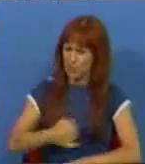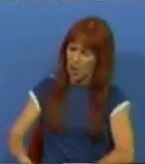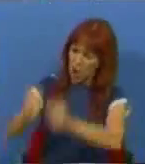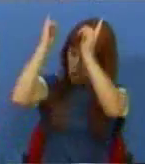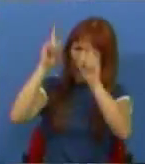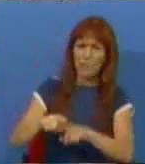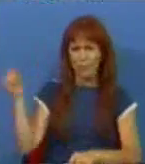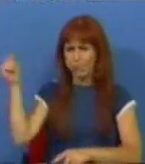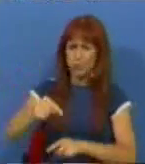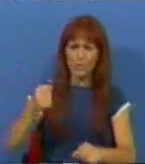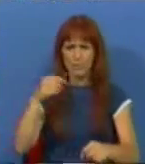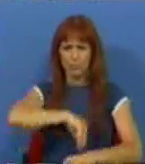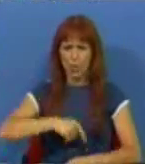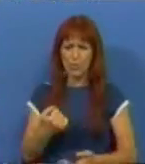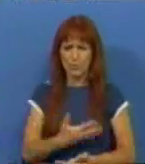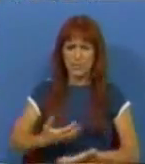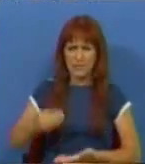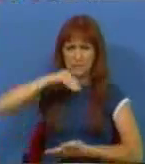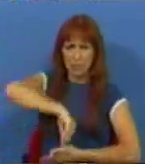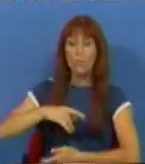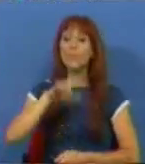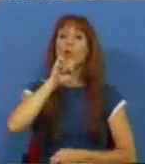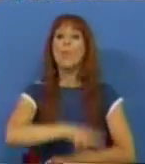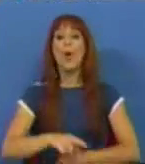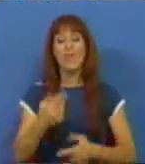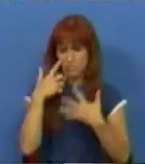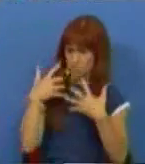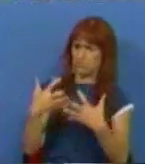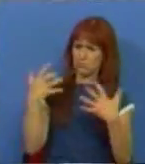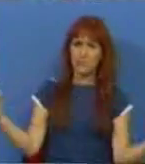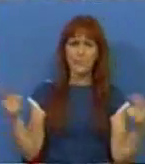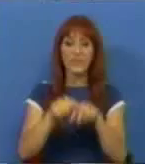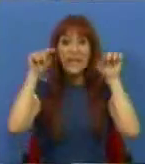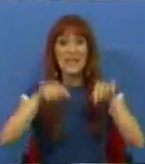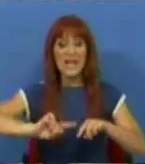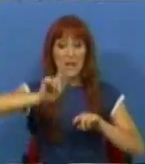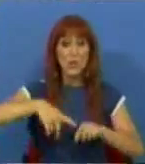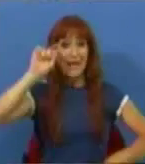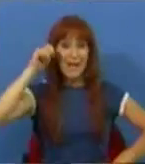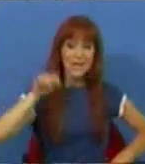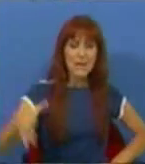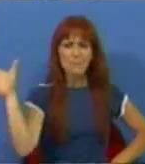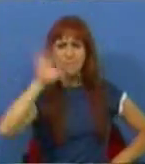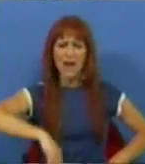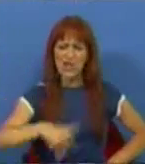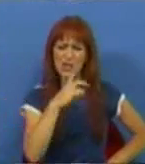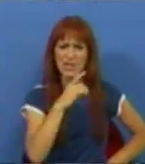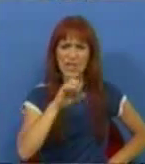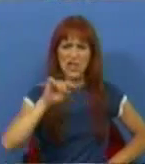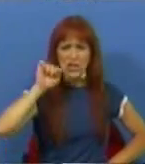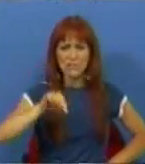para poderem chegar ao subsídio de desemprego, se possa constatar que neste ano de crise há mais